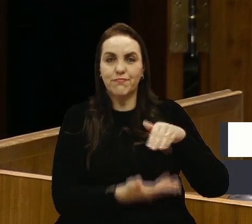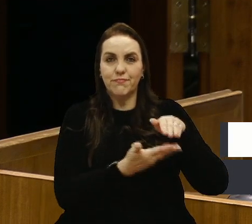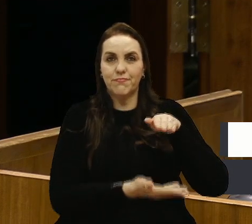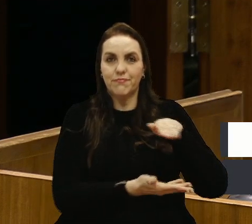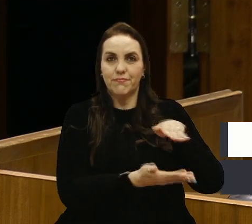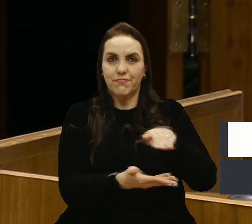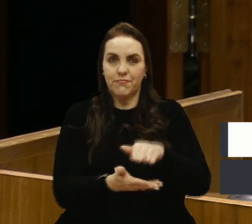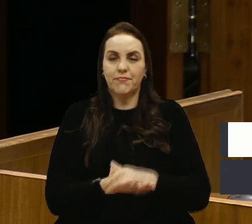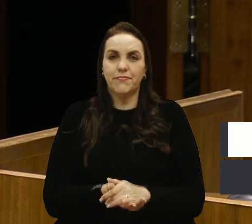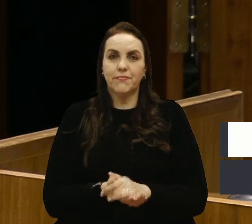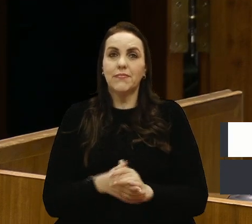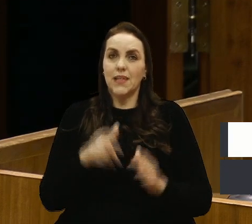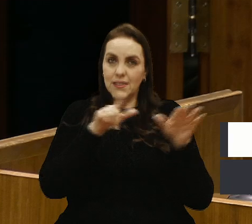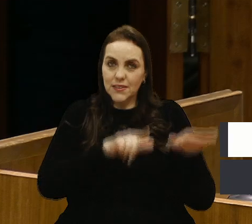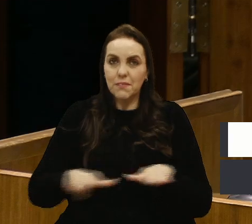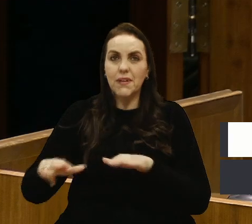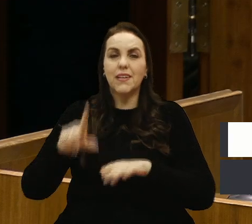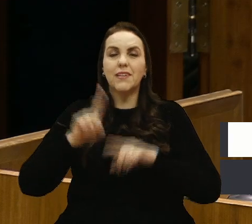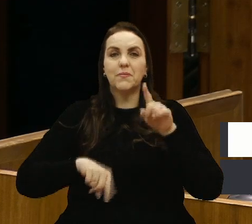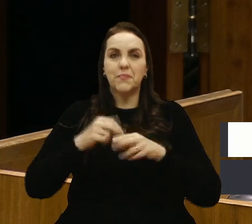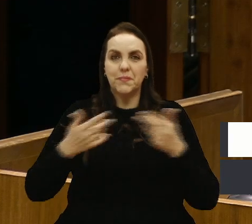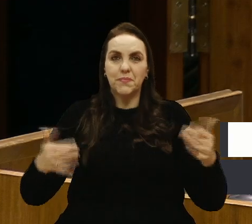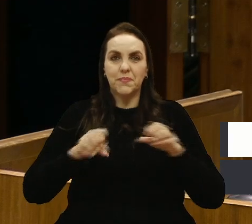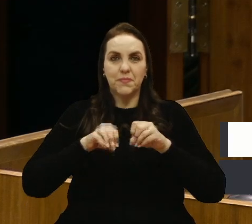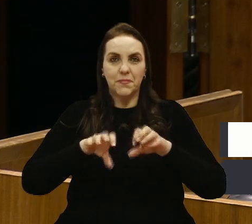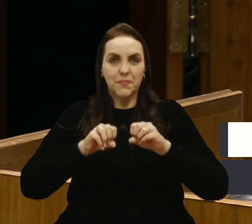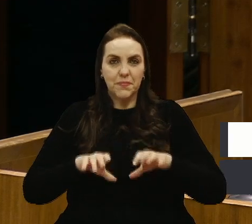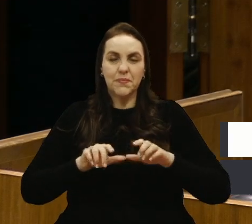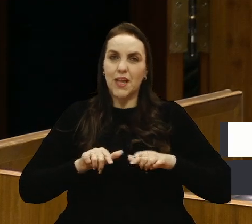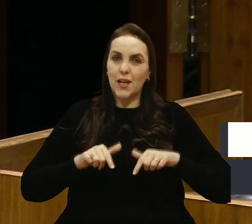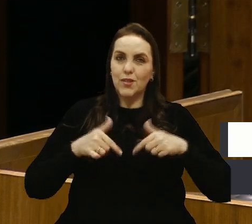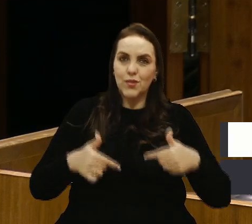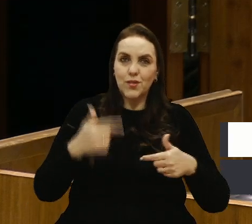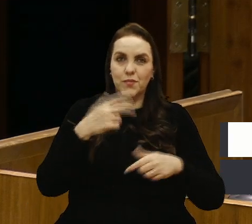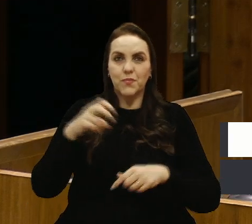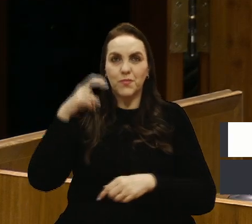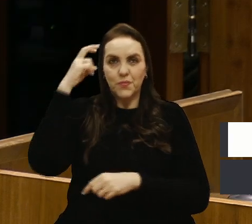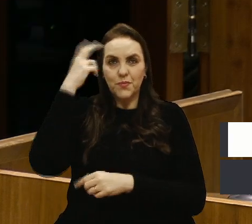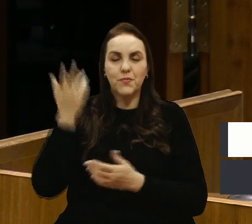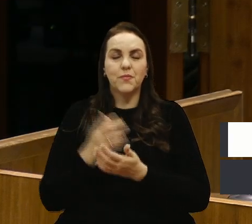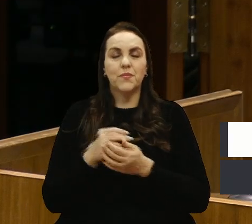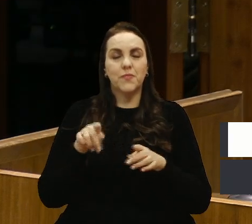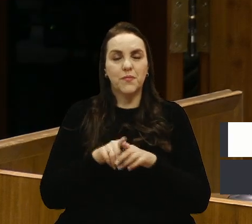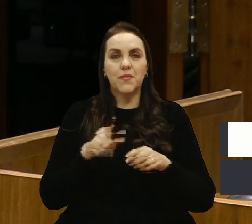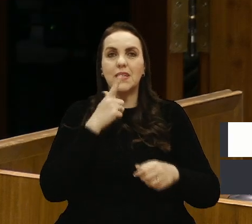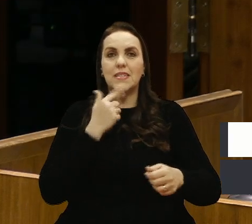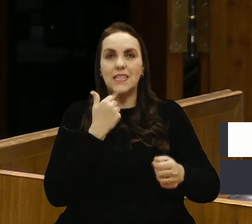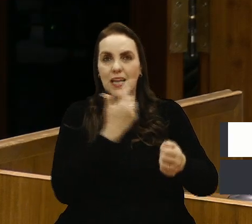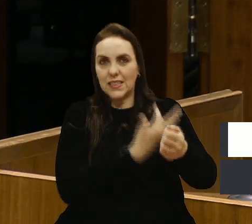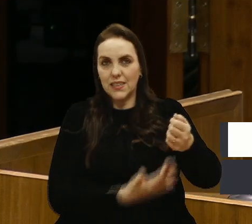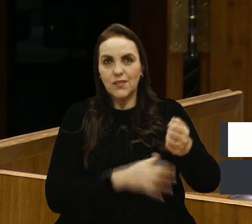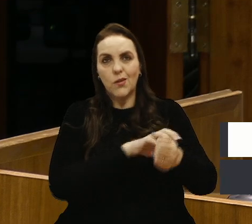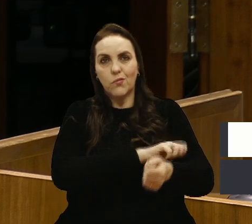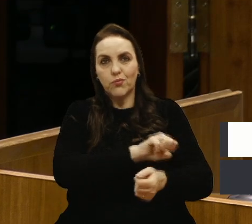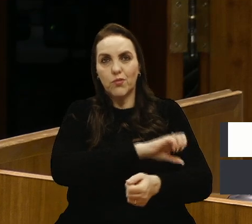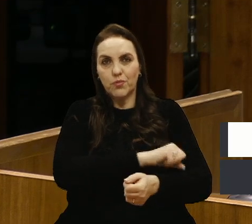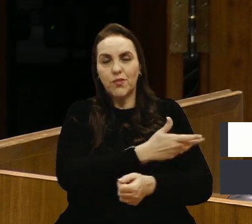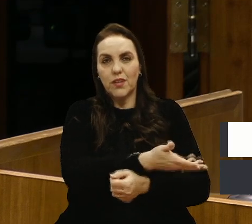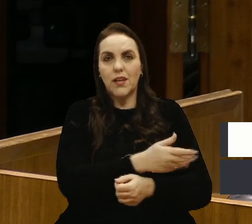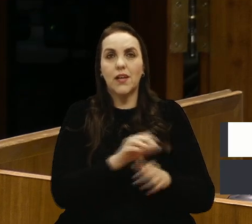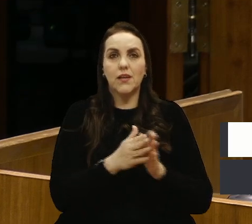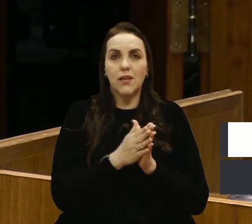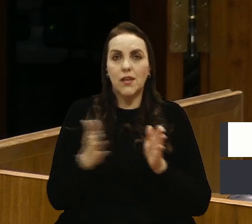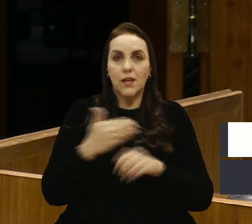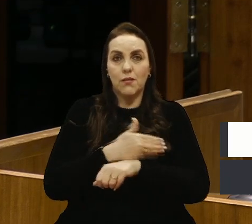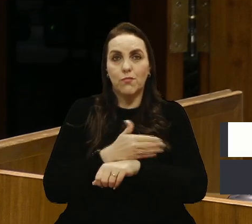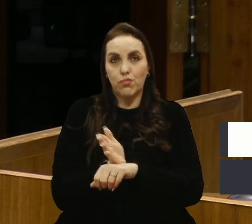teremos atividades educativas, ações culturais, campanhas de comunicação, coleta externa de sangue, ampliação do horário de atendimento